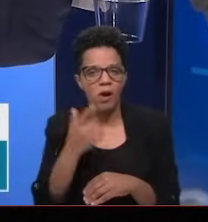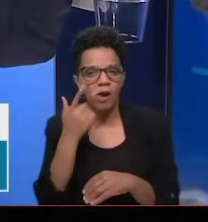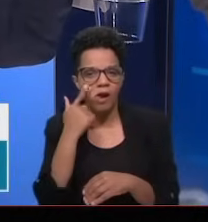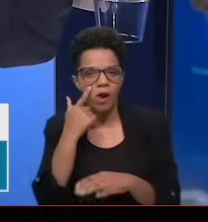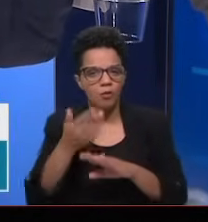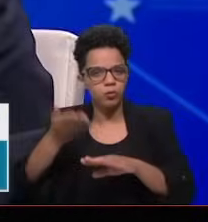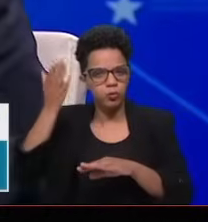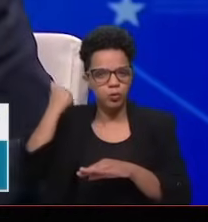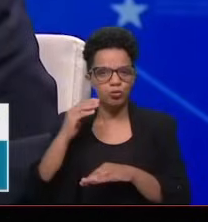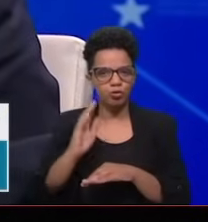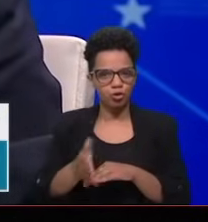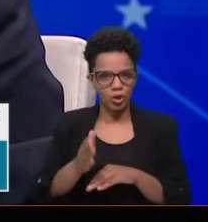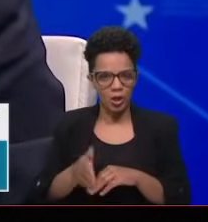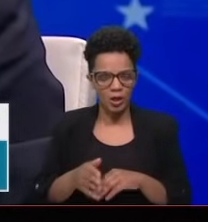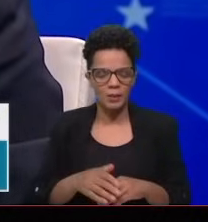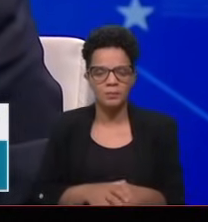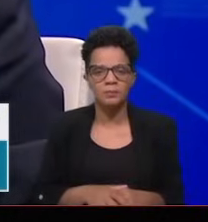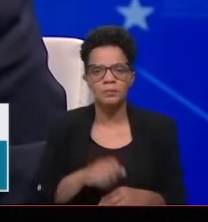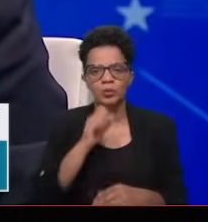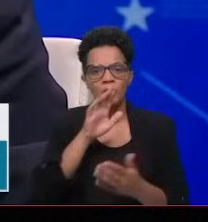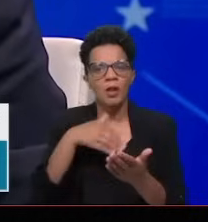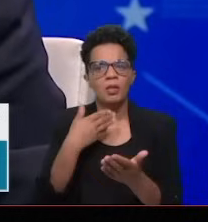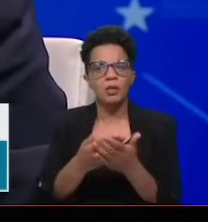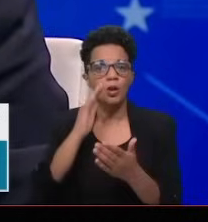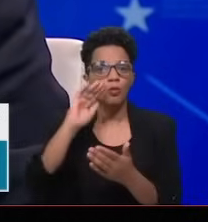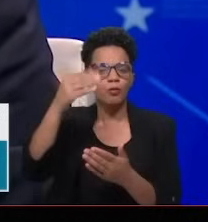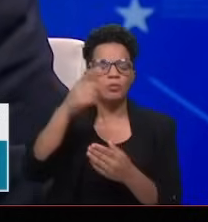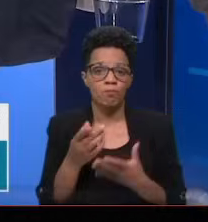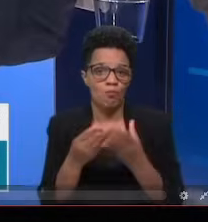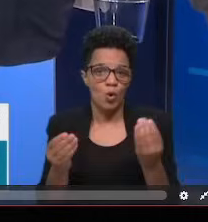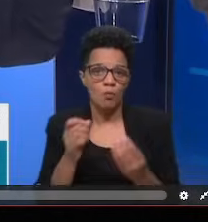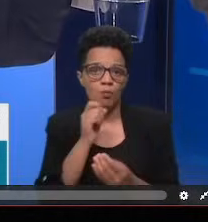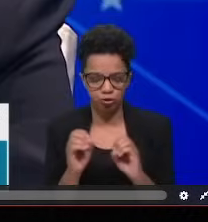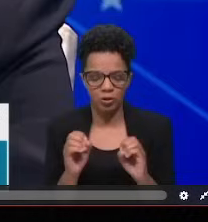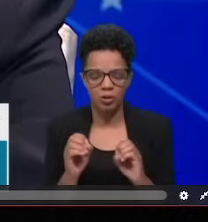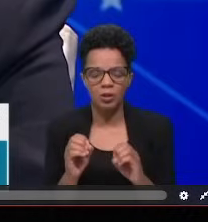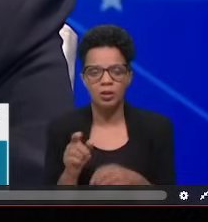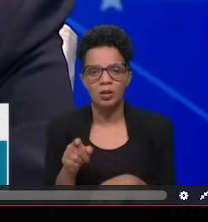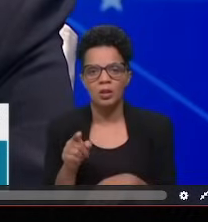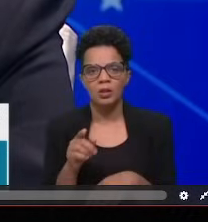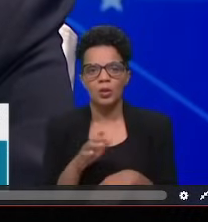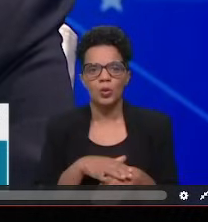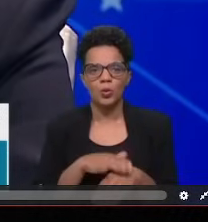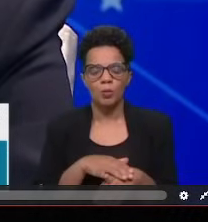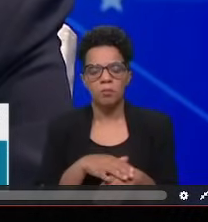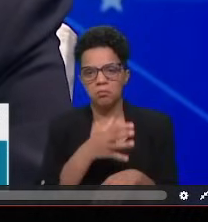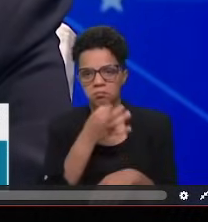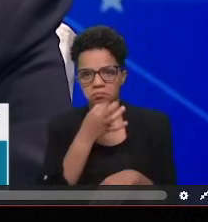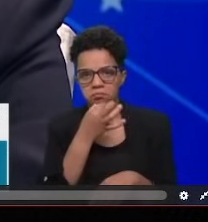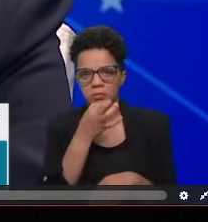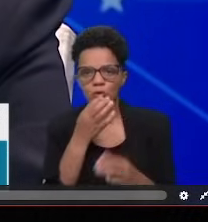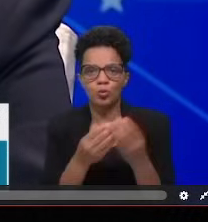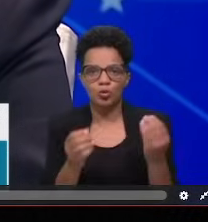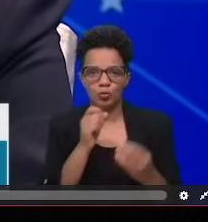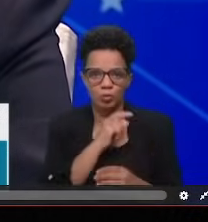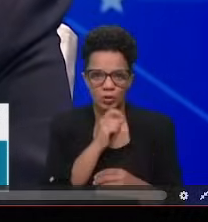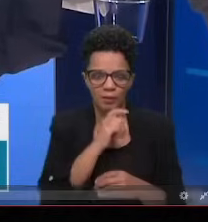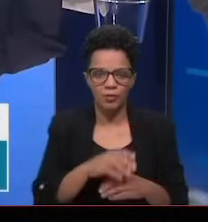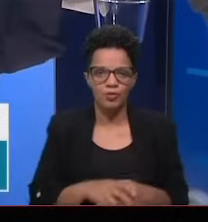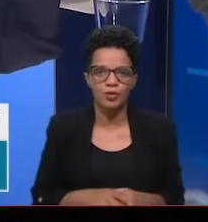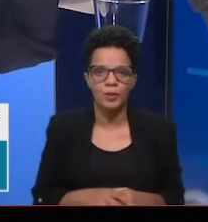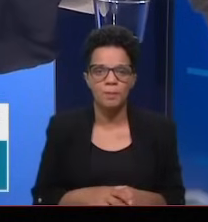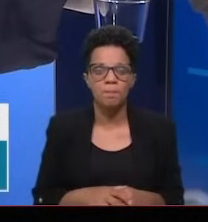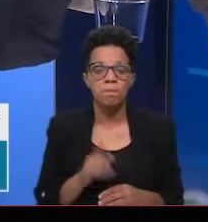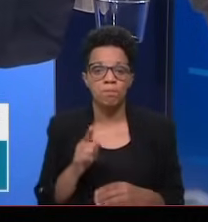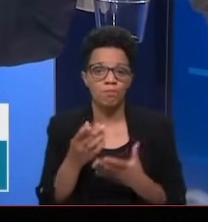passado e que eventualmente podia resultar no futuro isso traduzia-se em quê para quem que já se pôr em cima da mesa as soluções possíveis